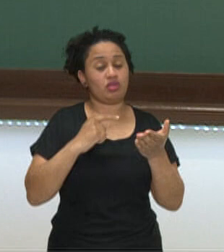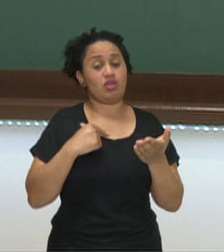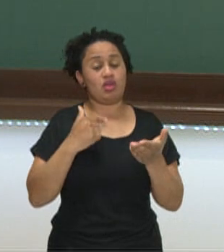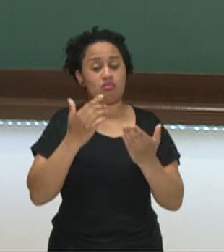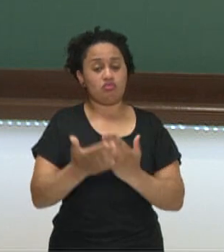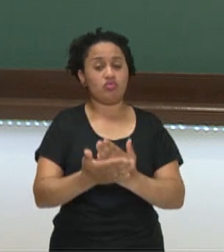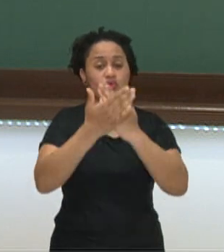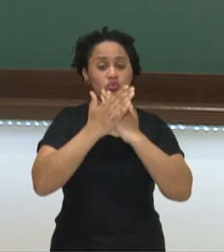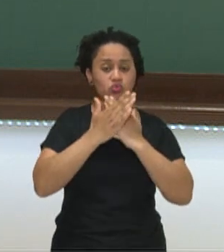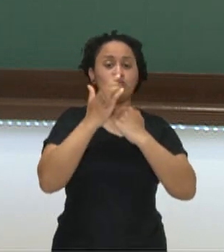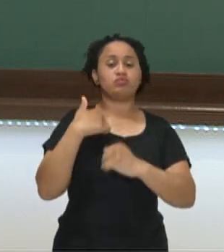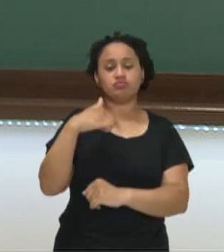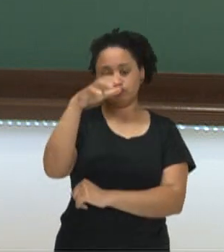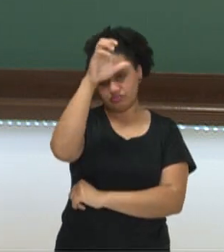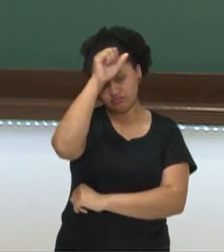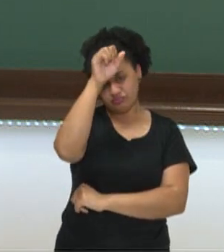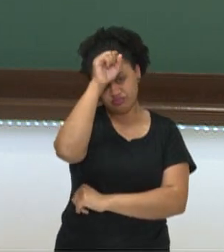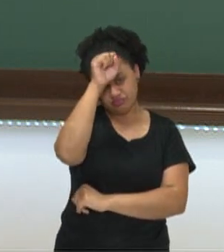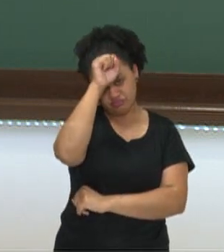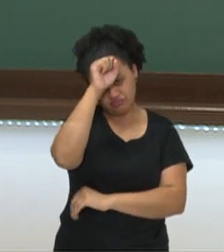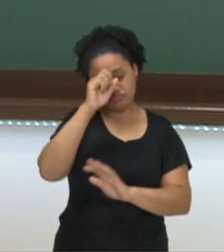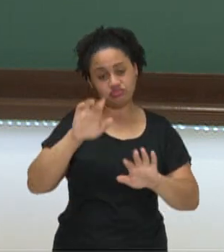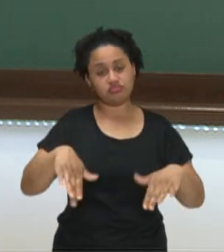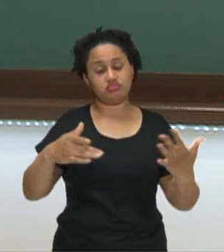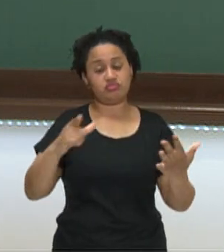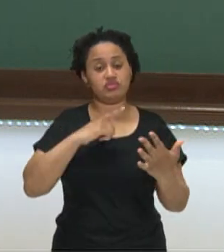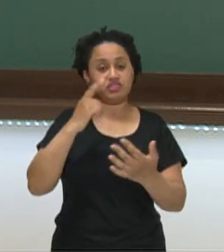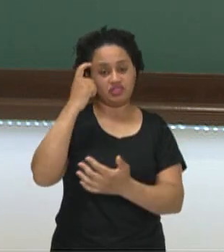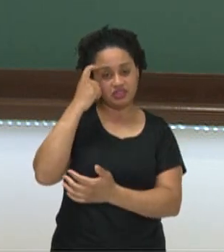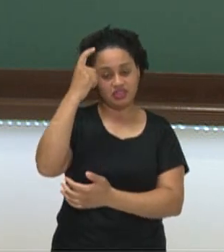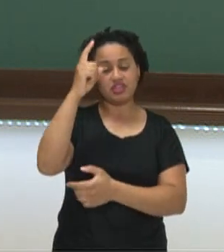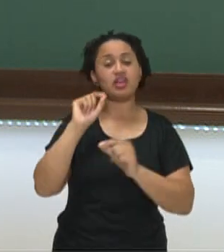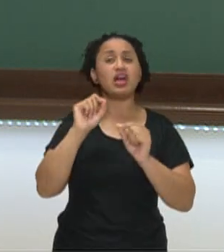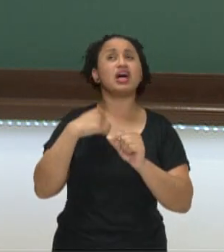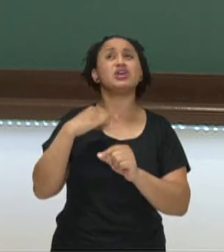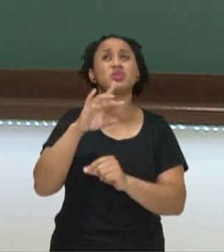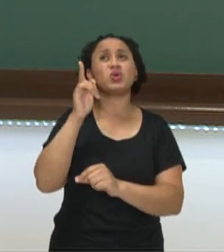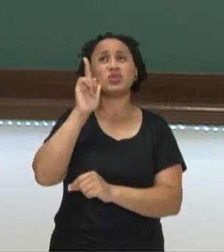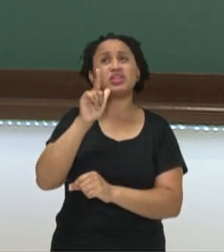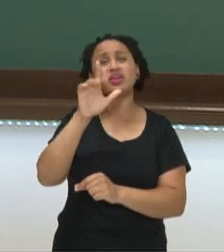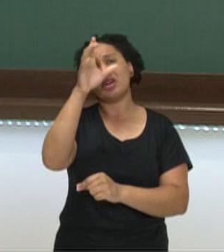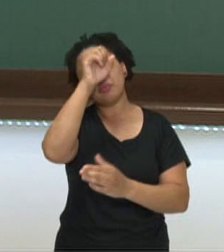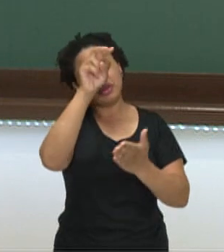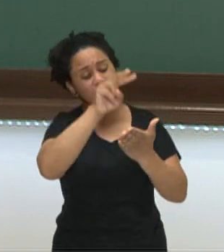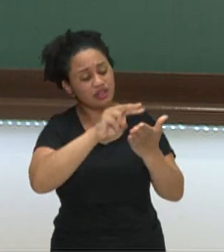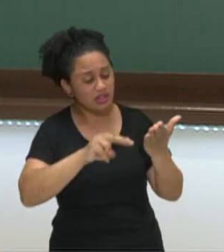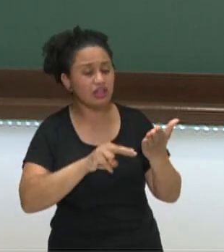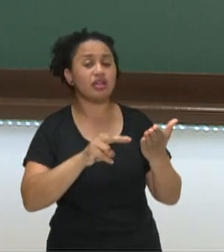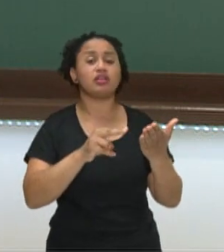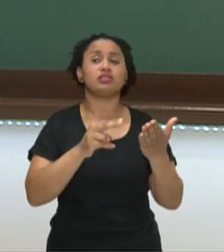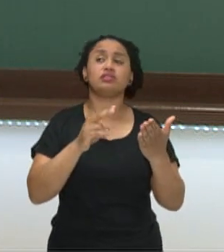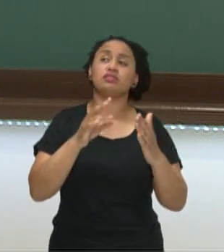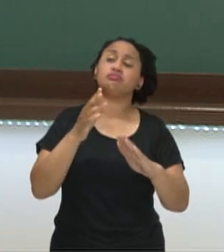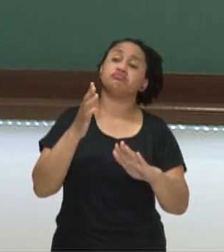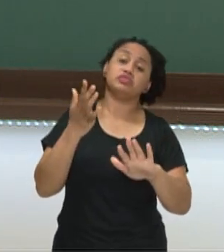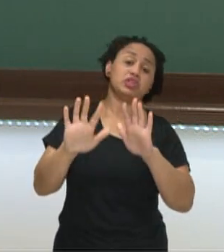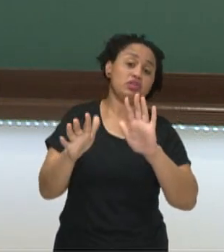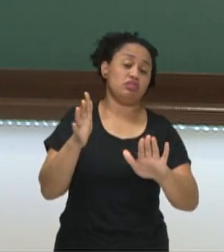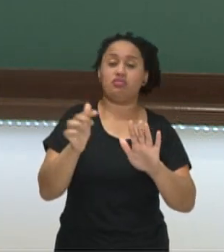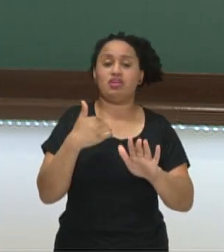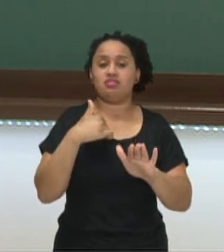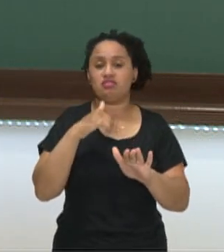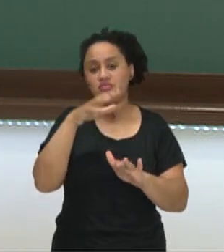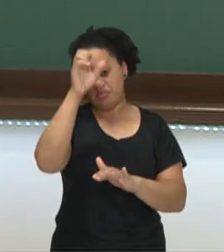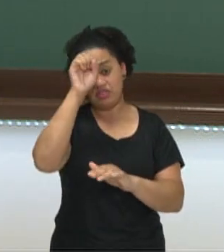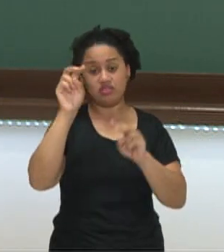nossas aprendizagens, né? Então a gente tem aí uma ideia, eu só consigo aprender lendo, né? De repente aí a gente tem